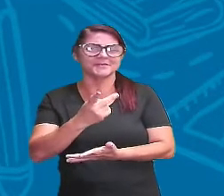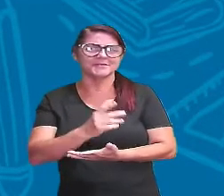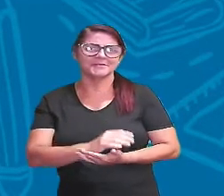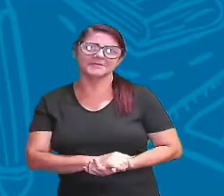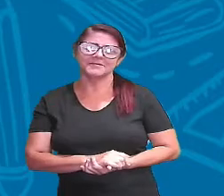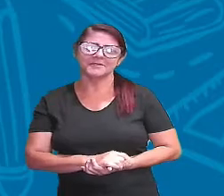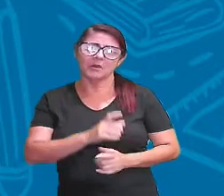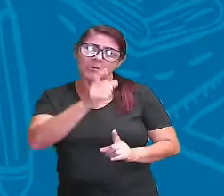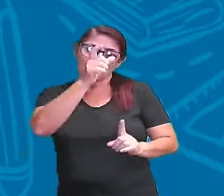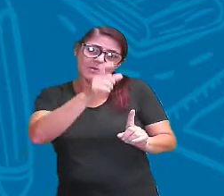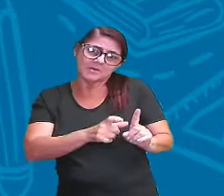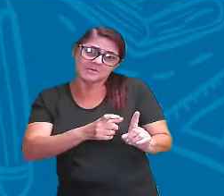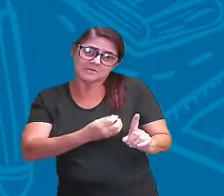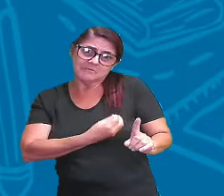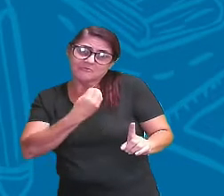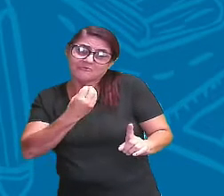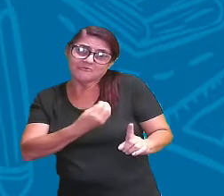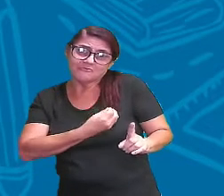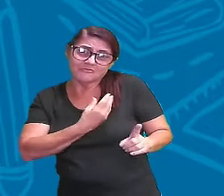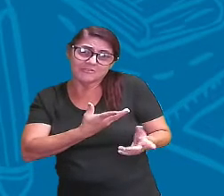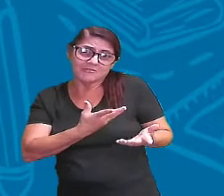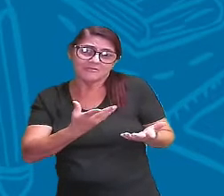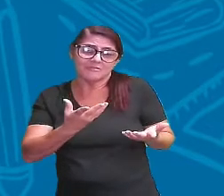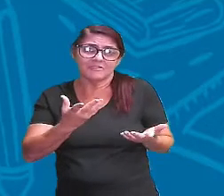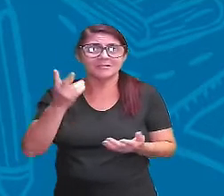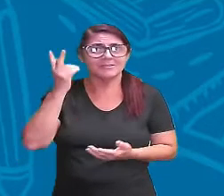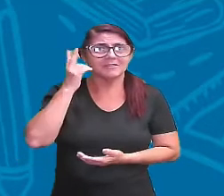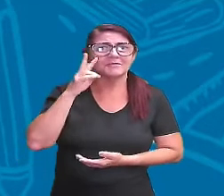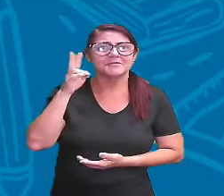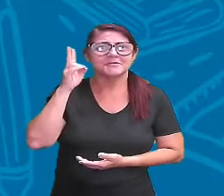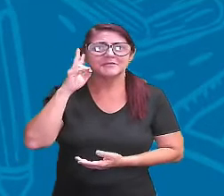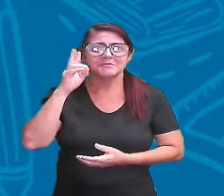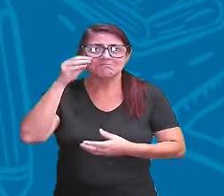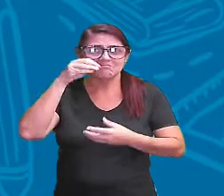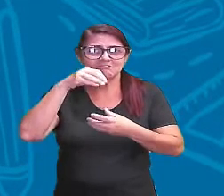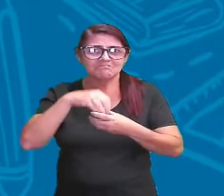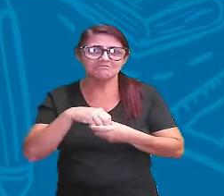esses personagens vivem no momento da história.